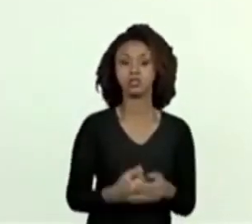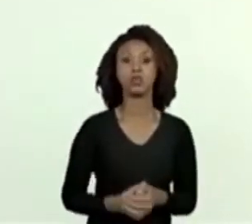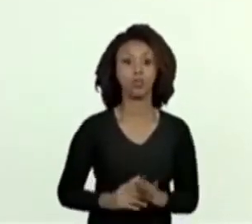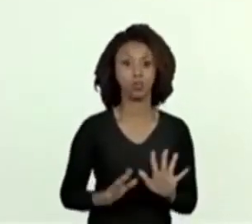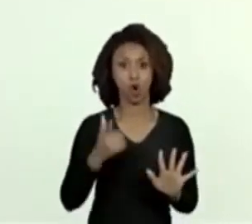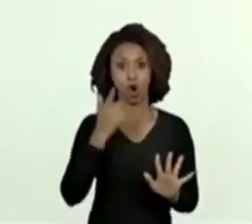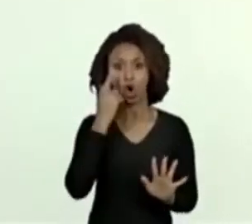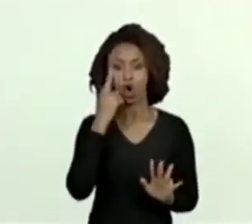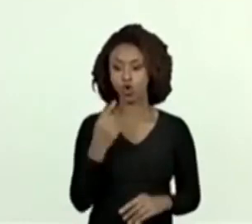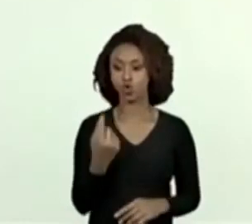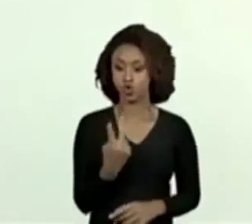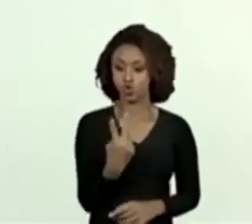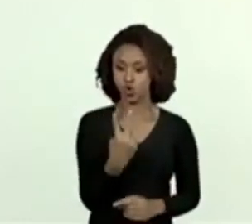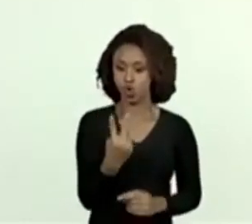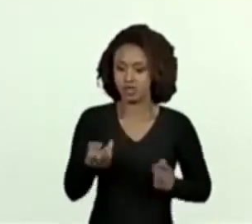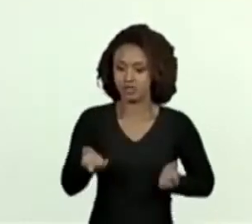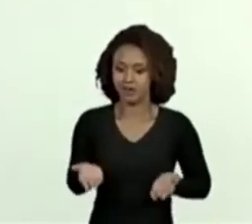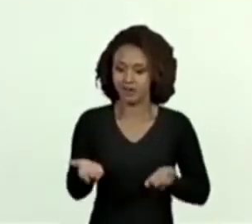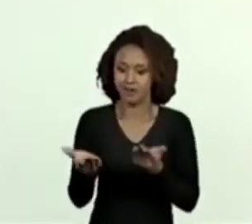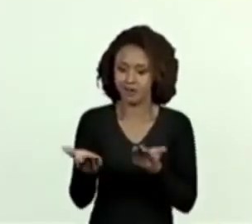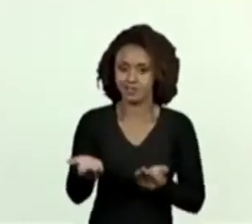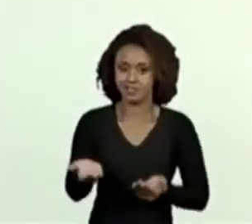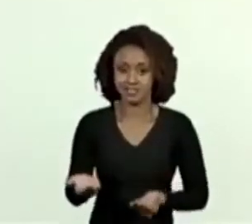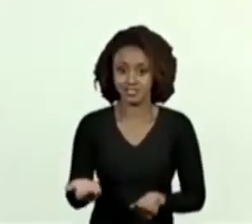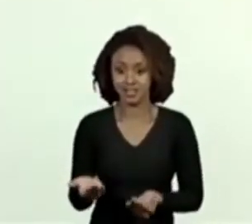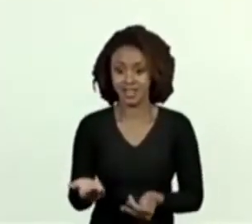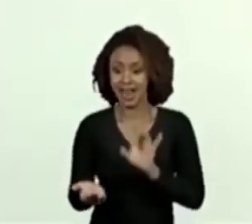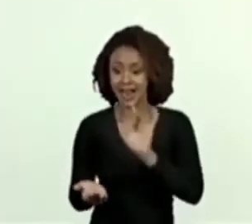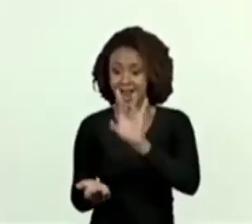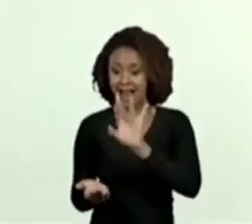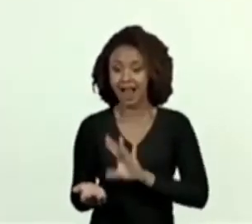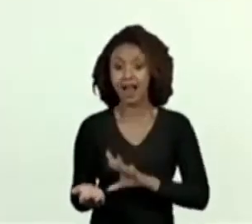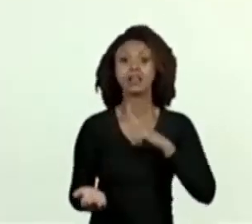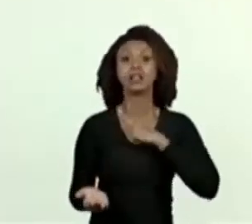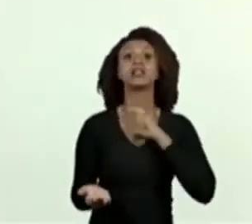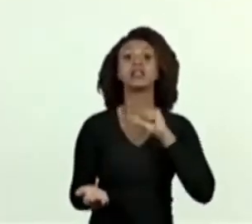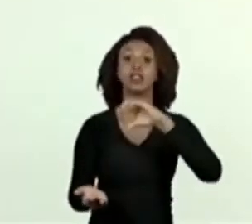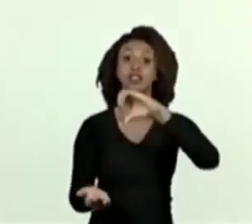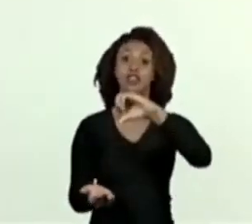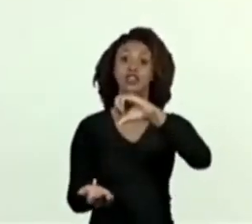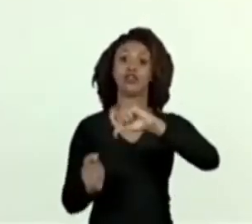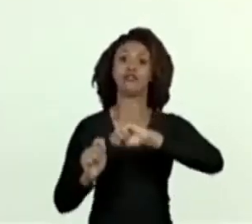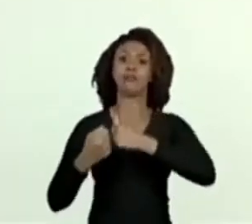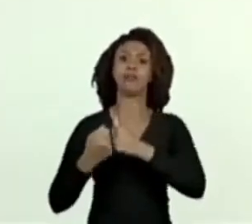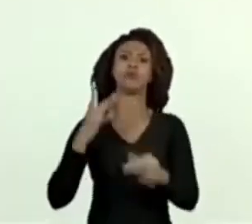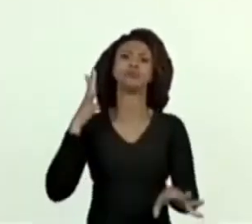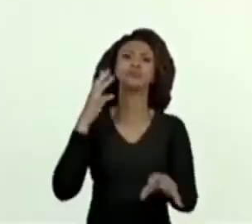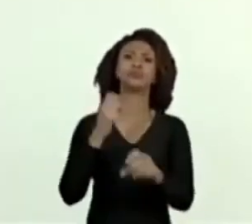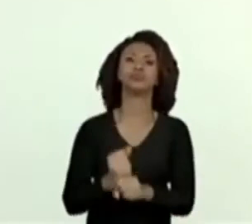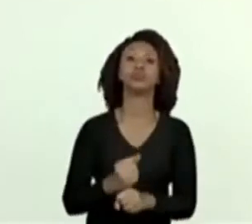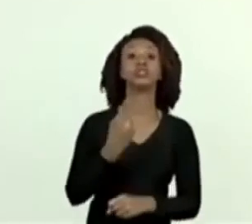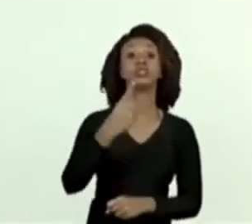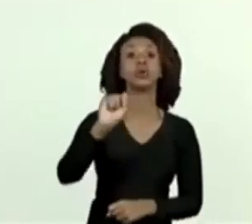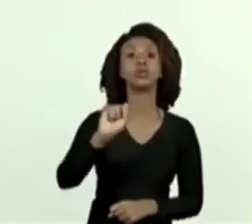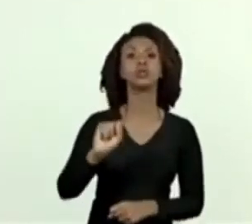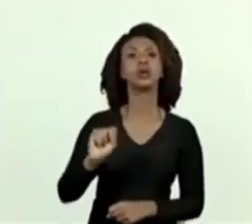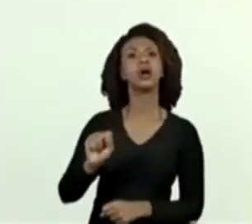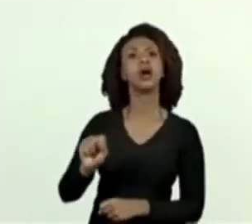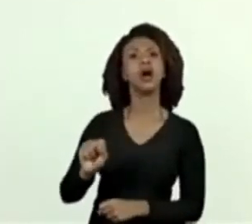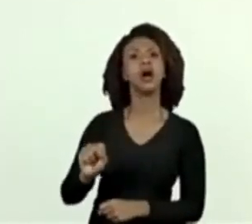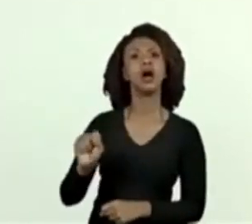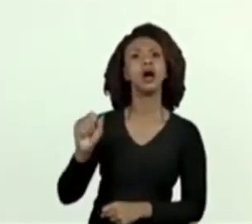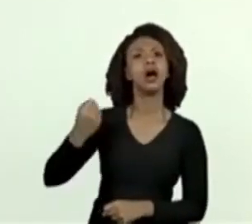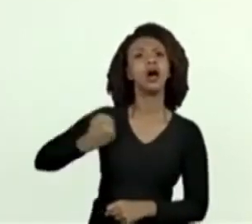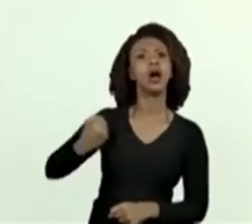com 9 pães em cada uma delas, que dá 18. O resultado é o